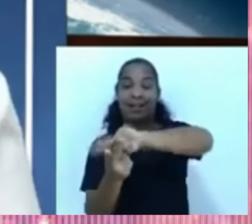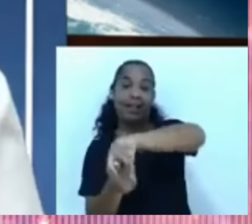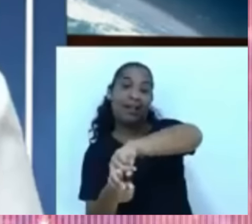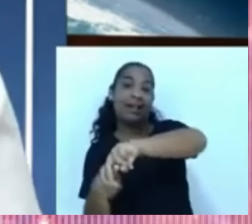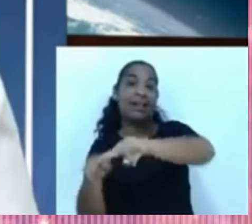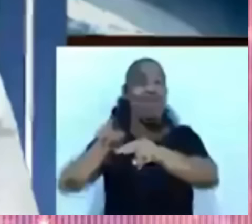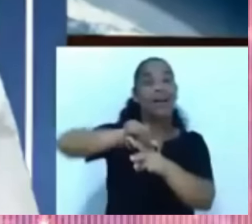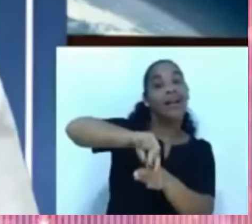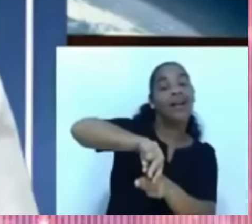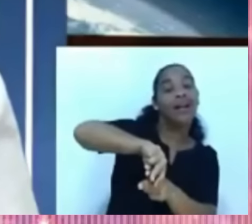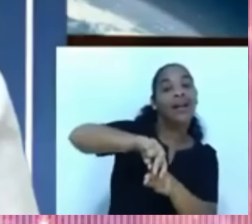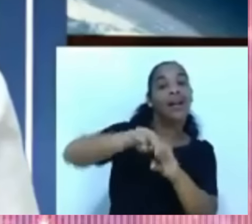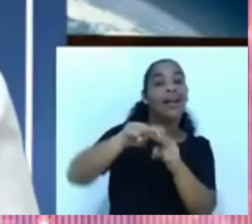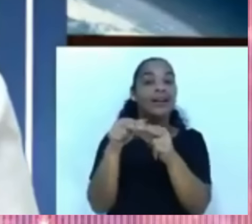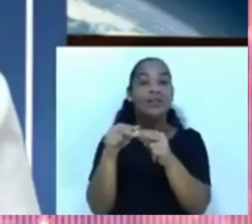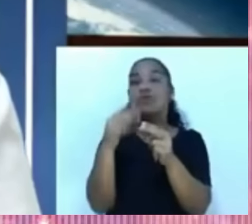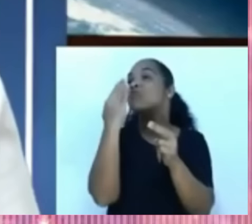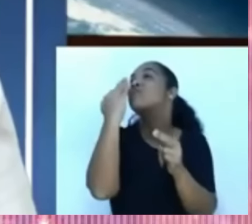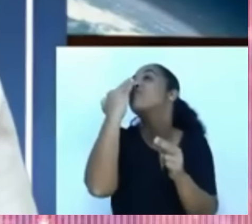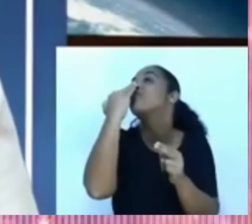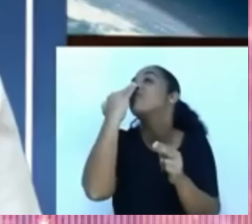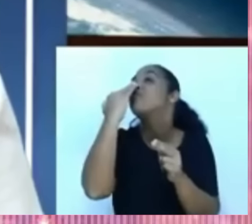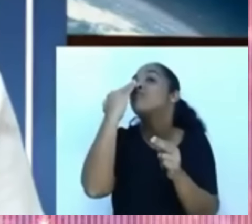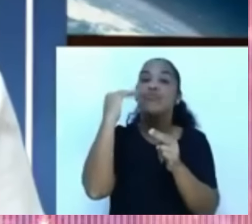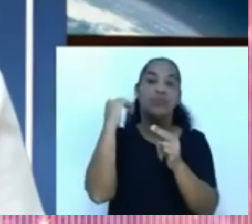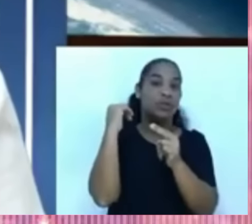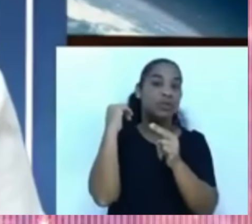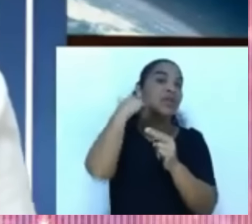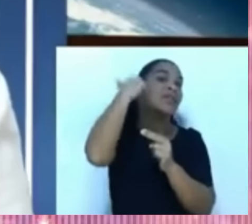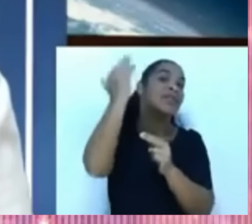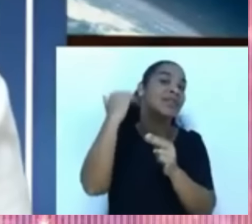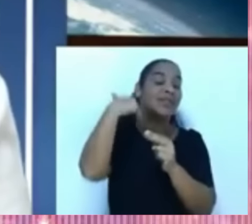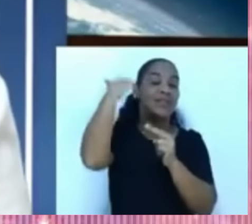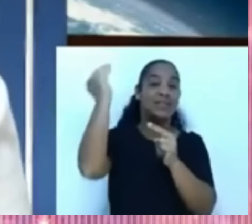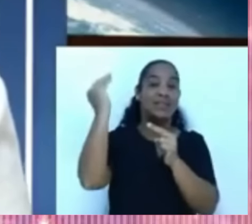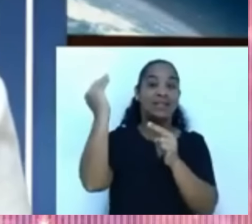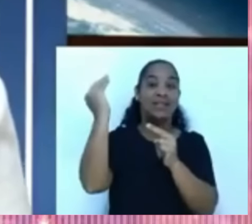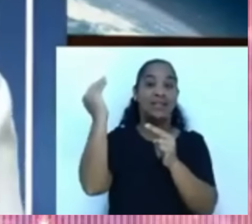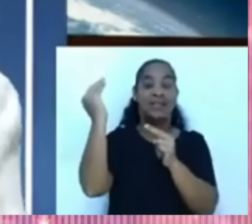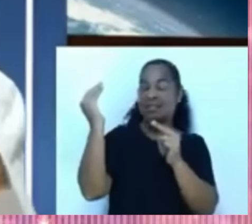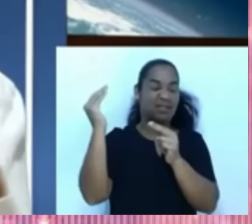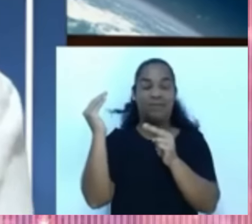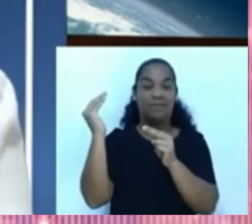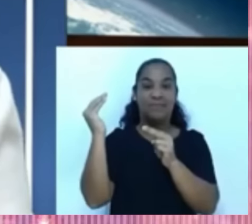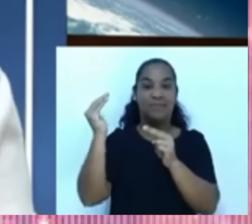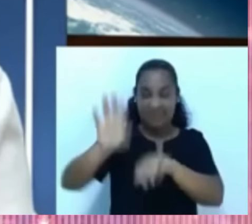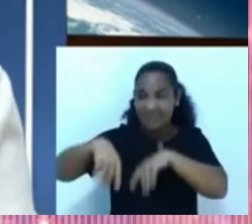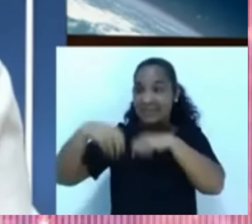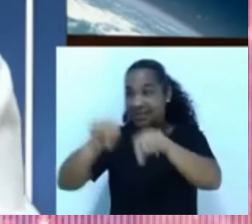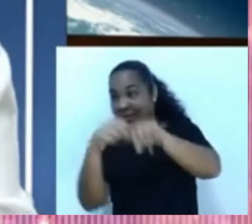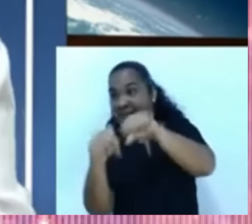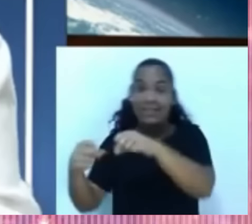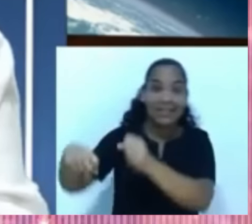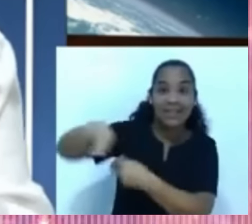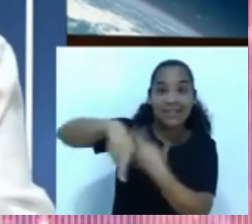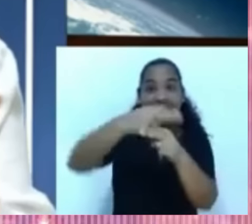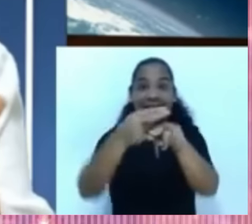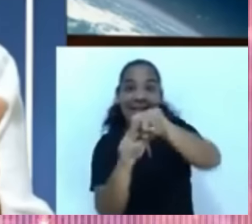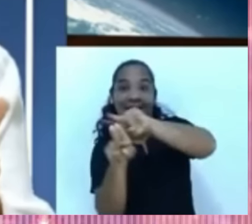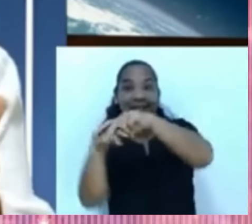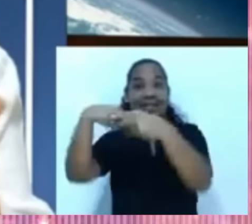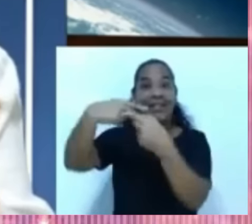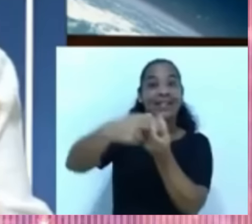rosto do focinho e deu-lhe uma patada ele Balançou a cabeça correu atrás do coelho e ficaram